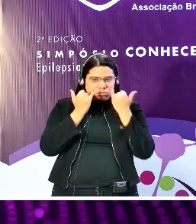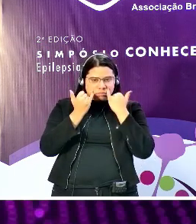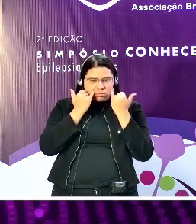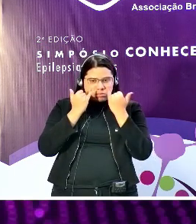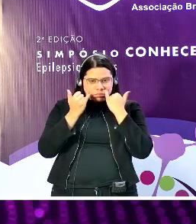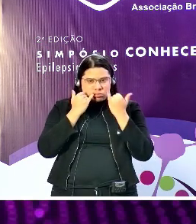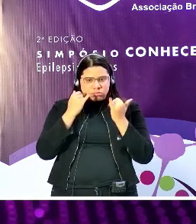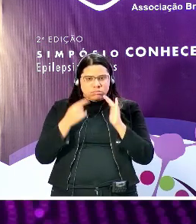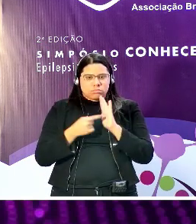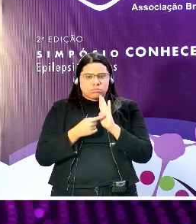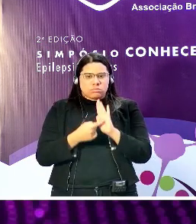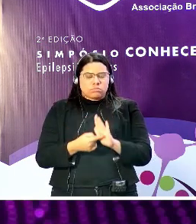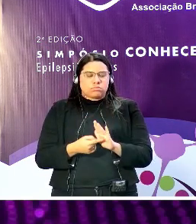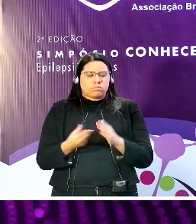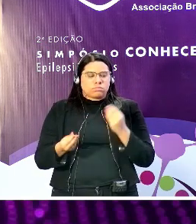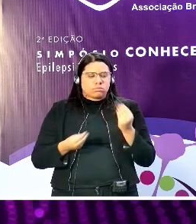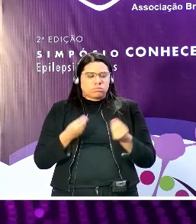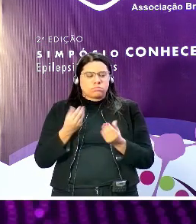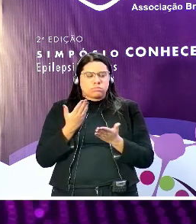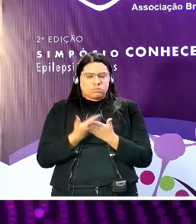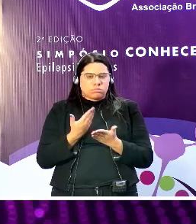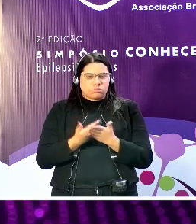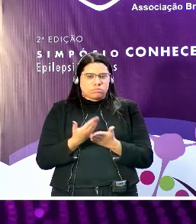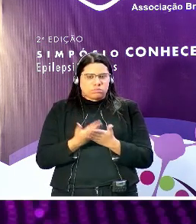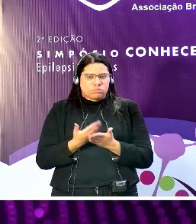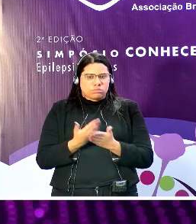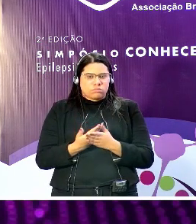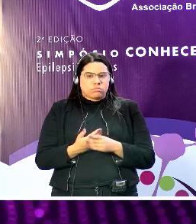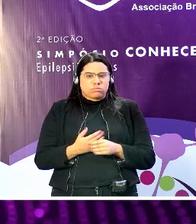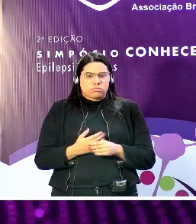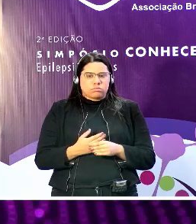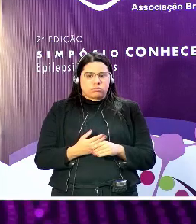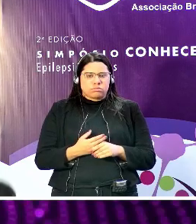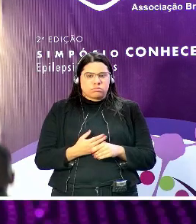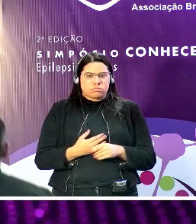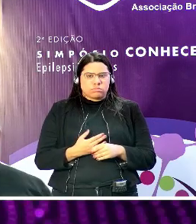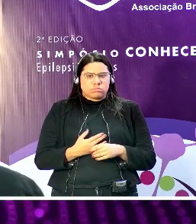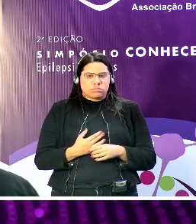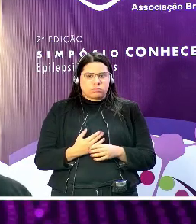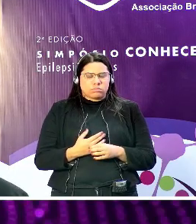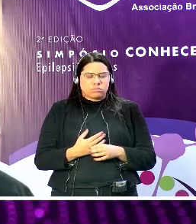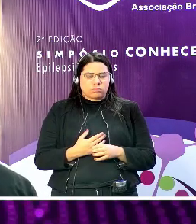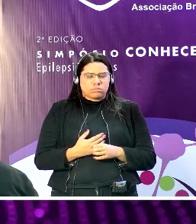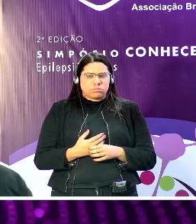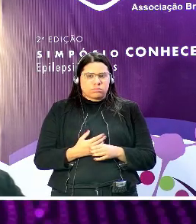que foi um estudo excelente. Esses dados têm